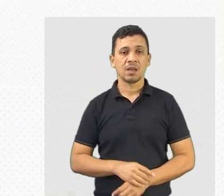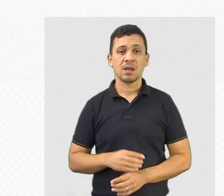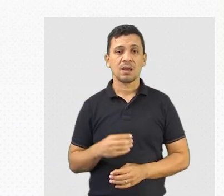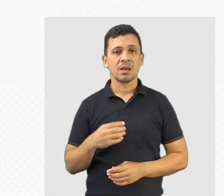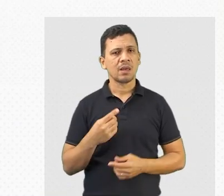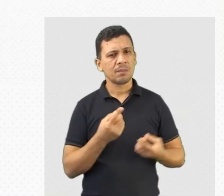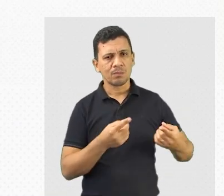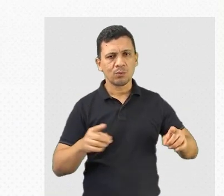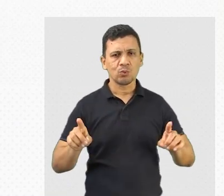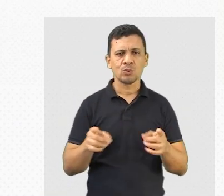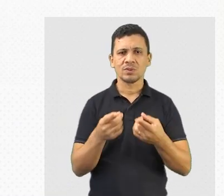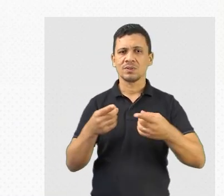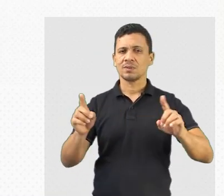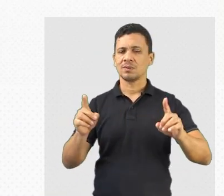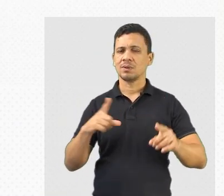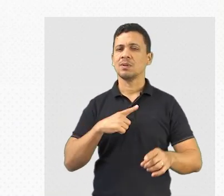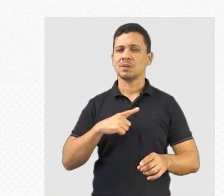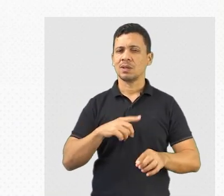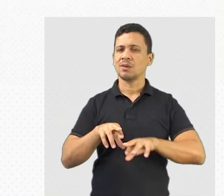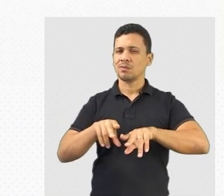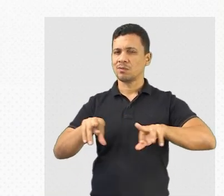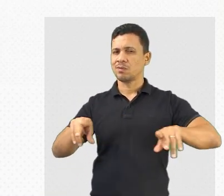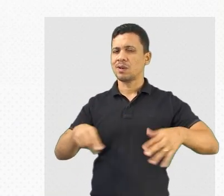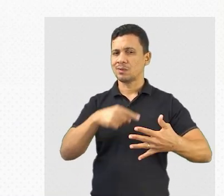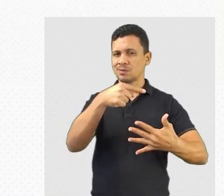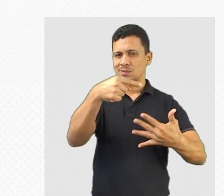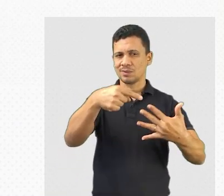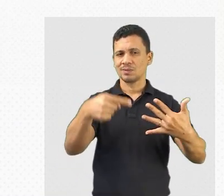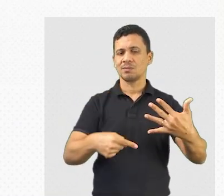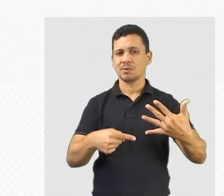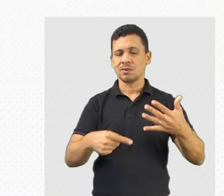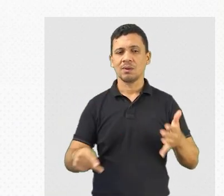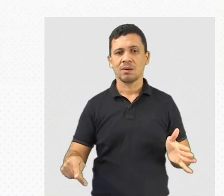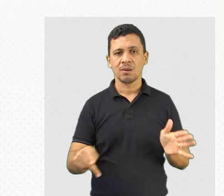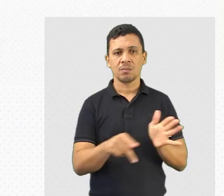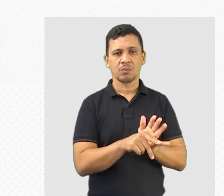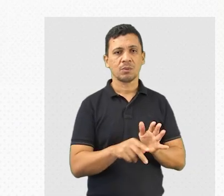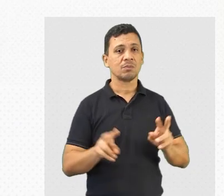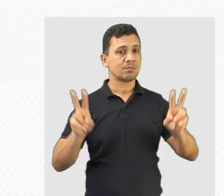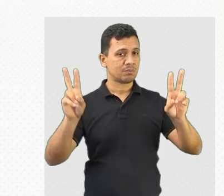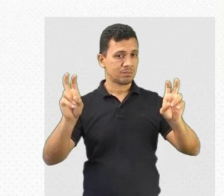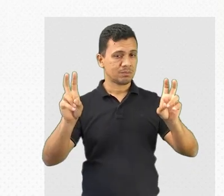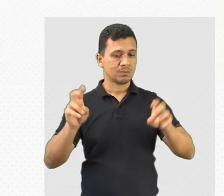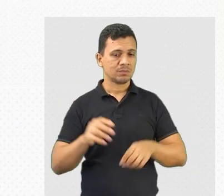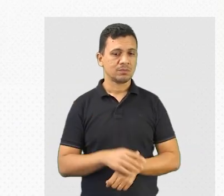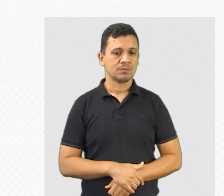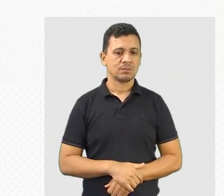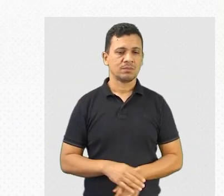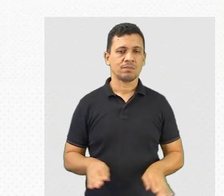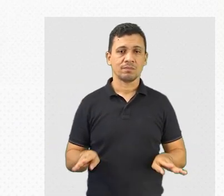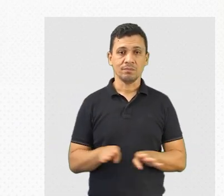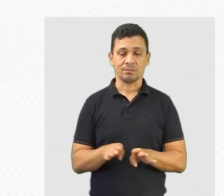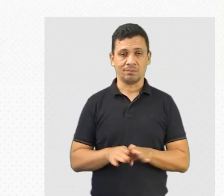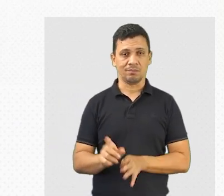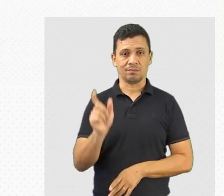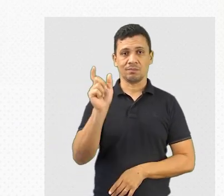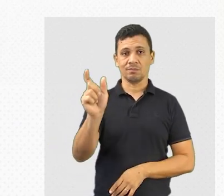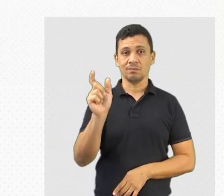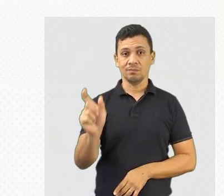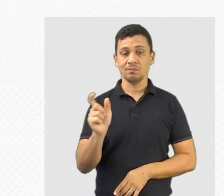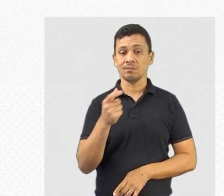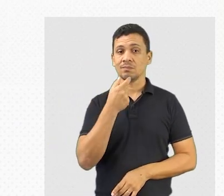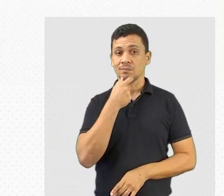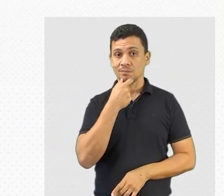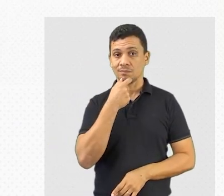canções, tem vários elementos que vão fazer parte desse assunto. E termos, em inglês, alguns que